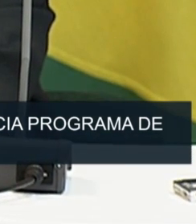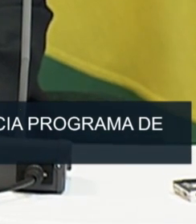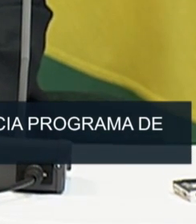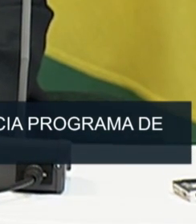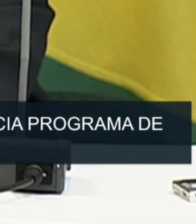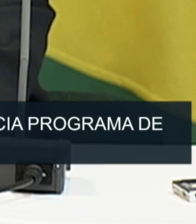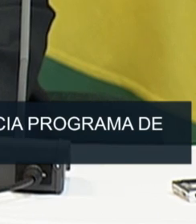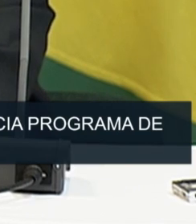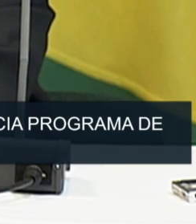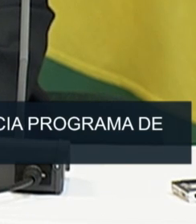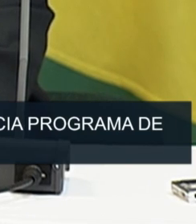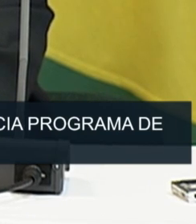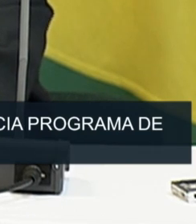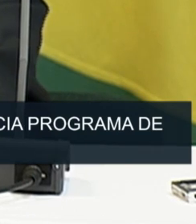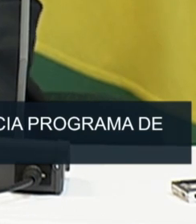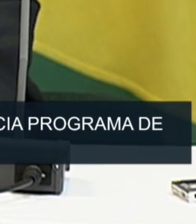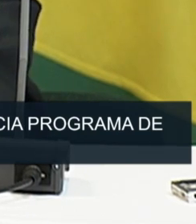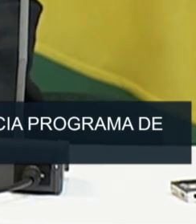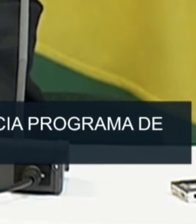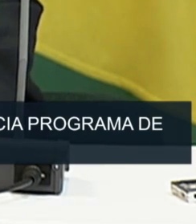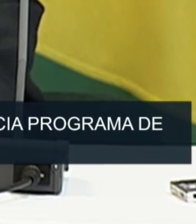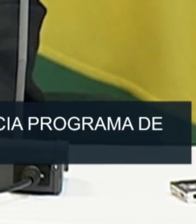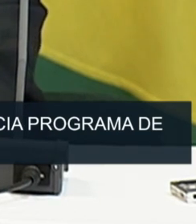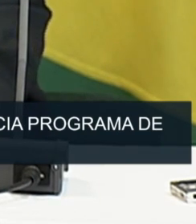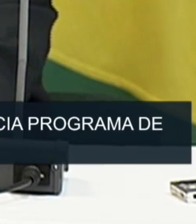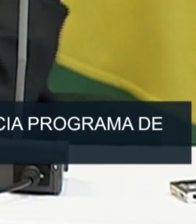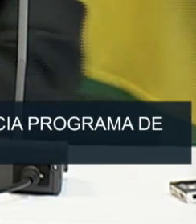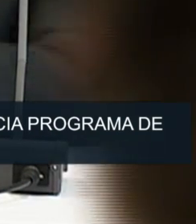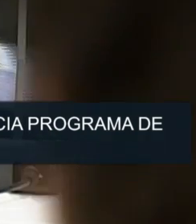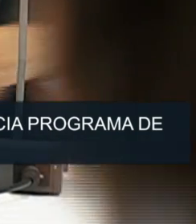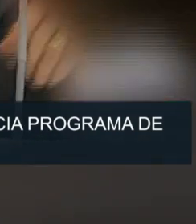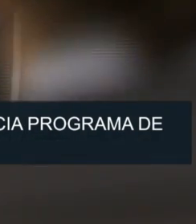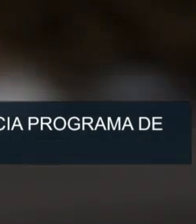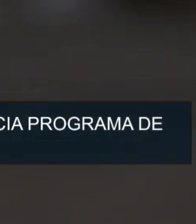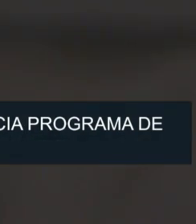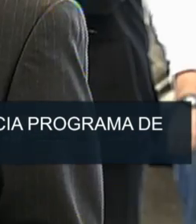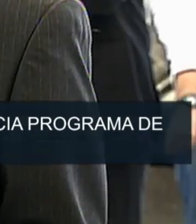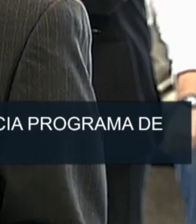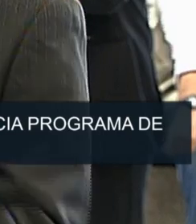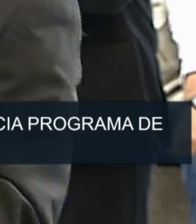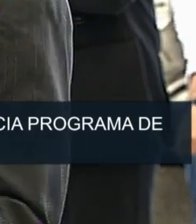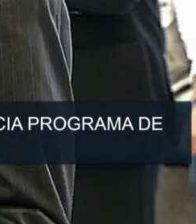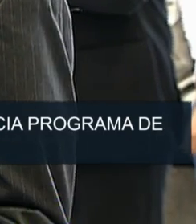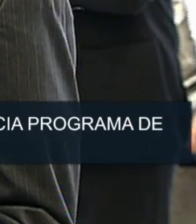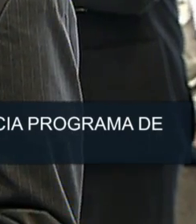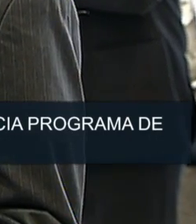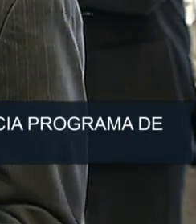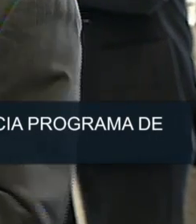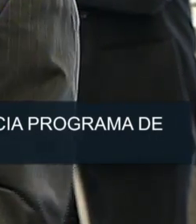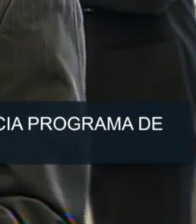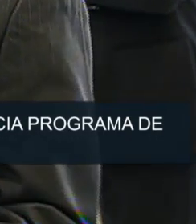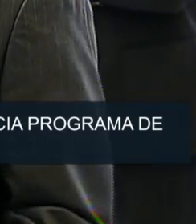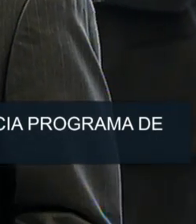investimentos em lançado há pouco pelo Governo Federal que prevê a duplicação de 7500